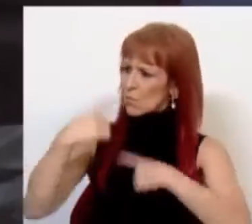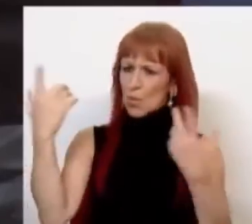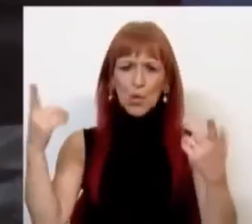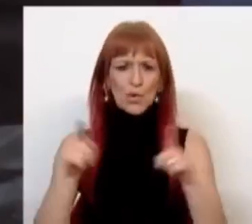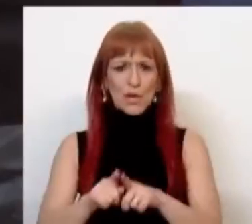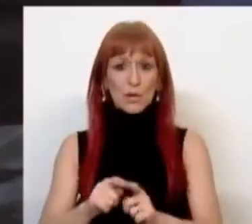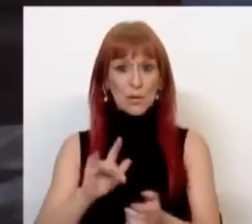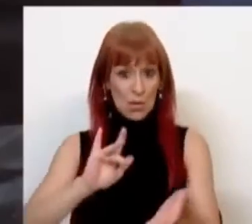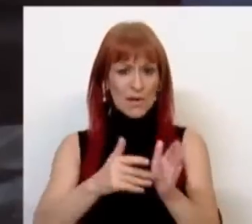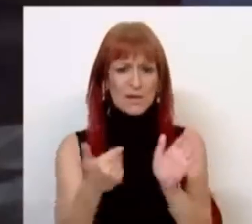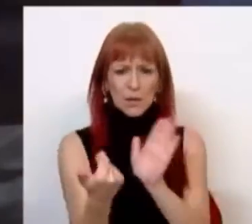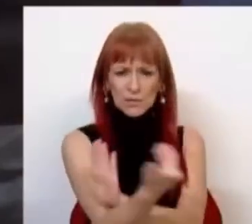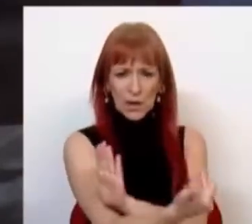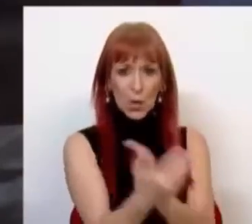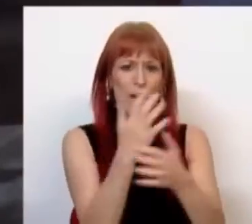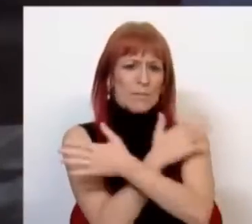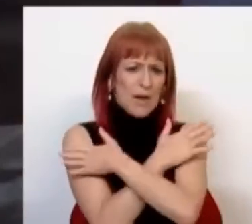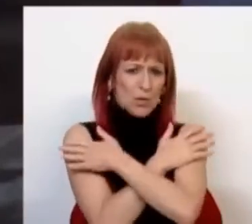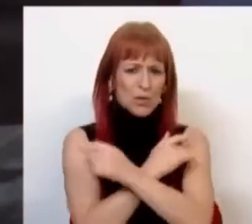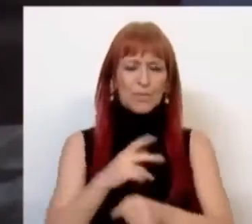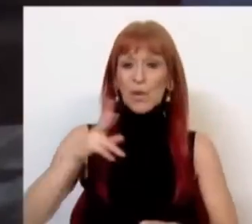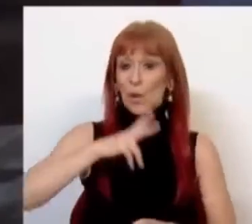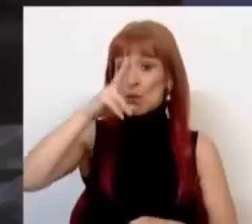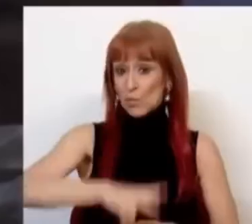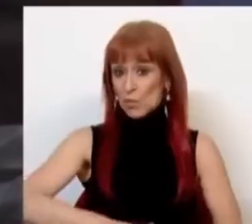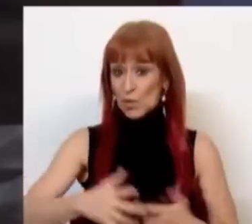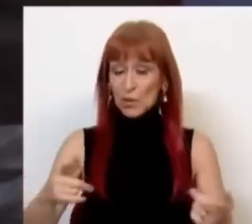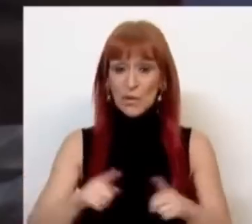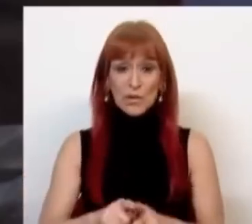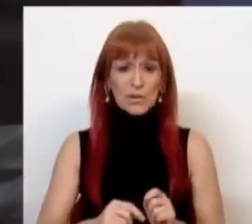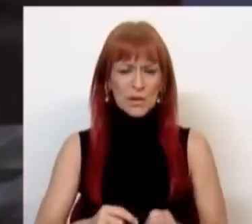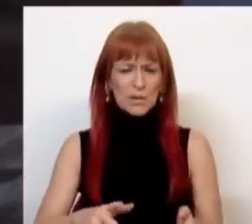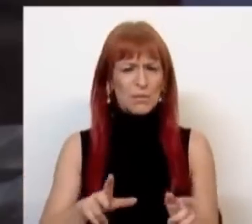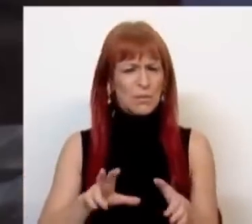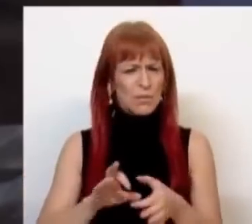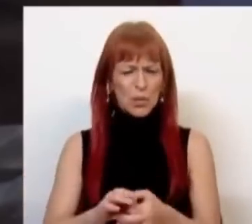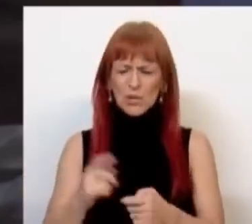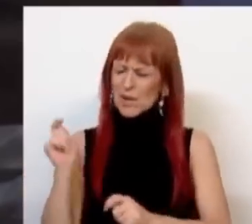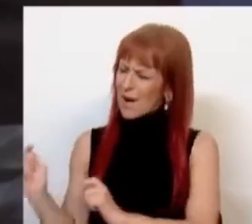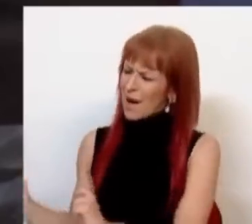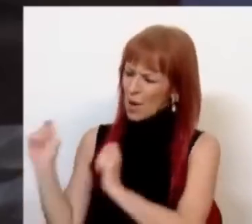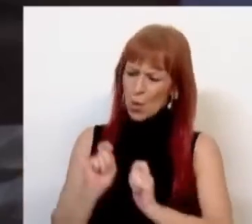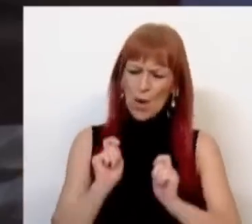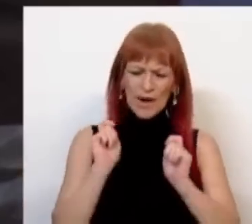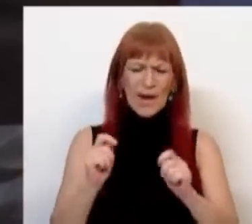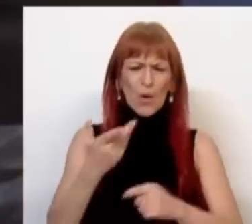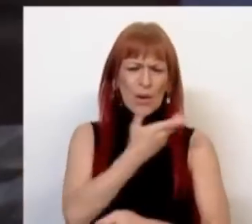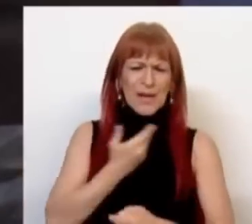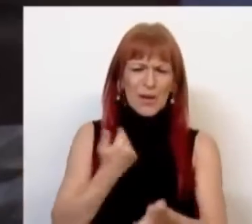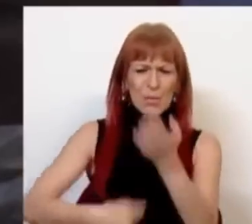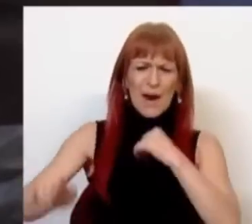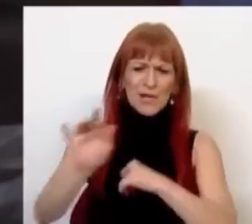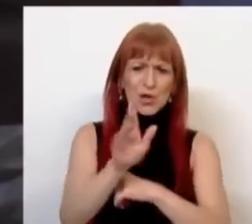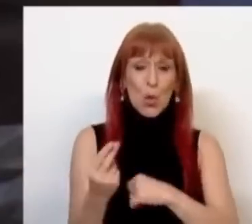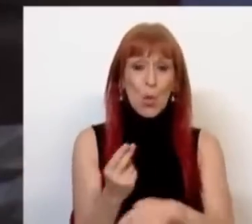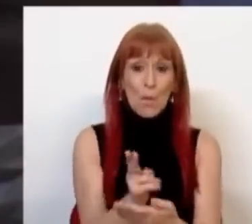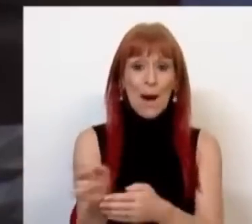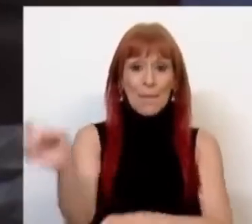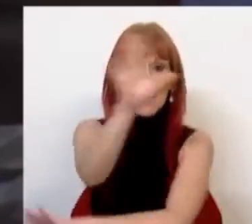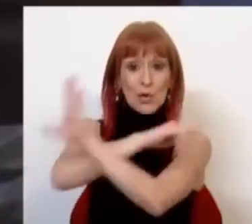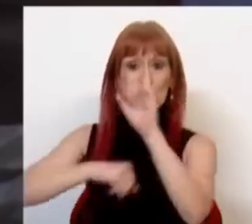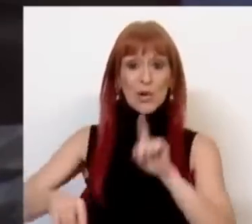ao Brasil. Portugal é o desenho mais antigo do mapa da Europa. Um país